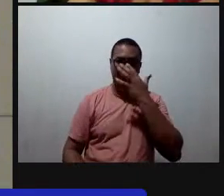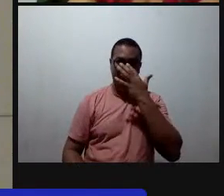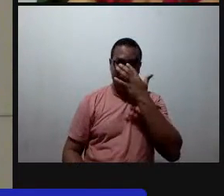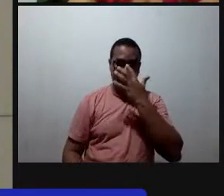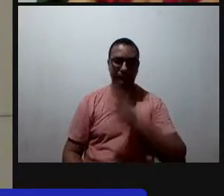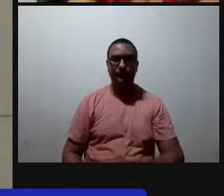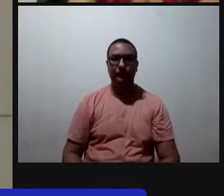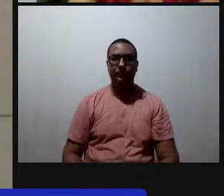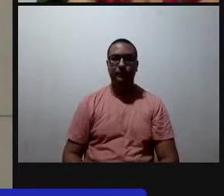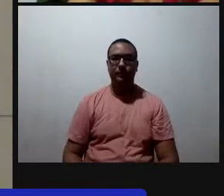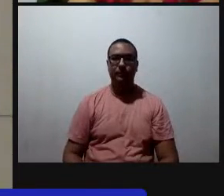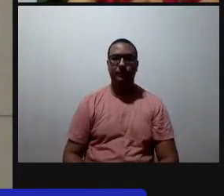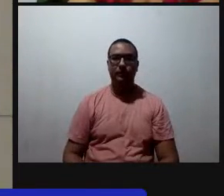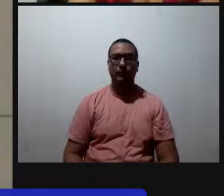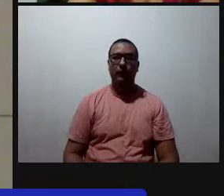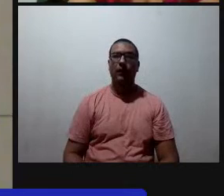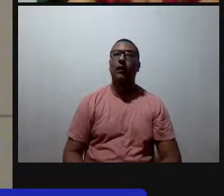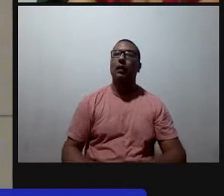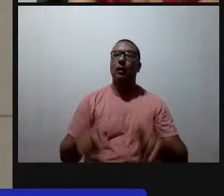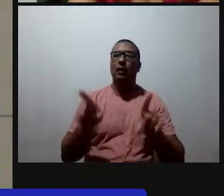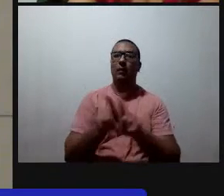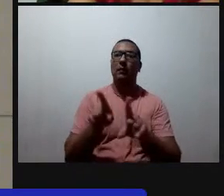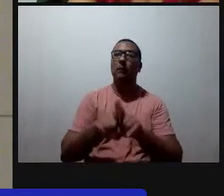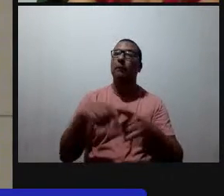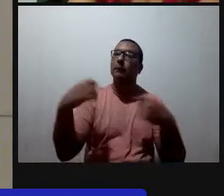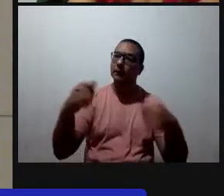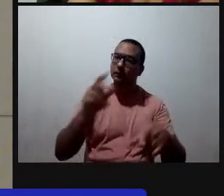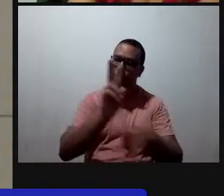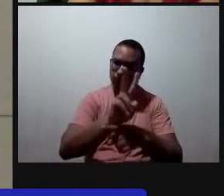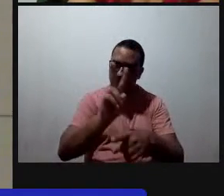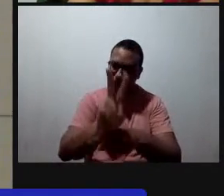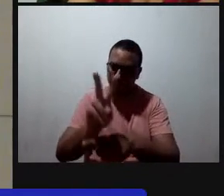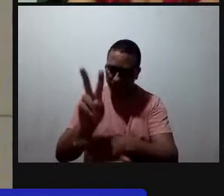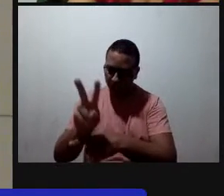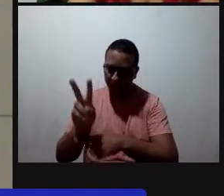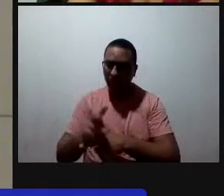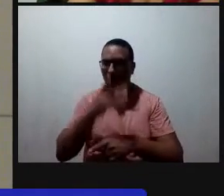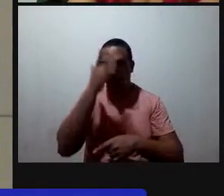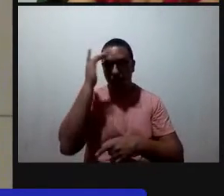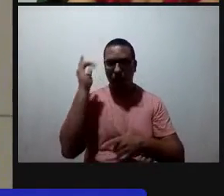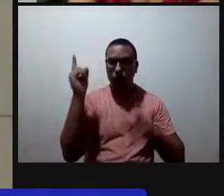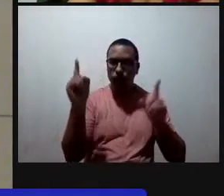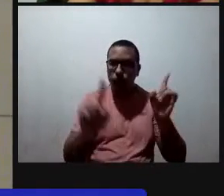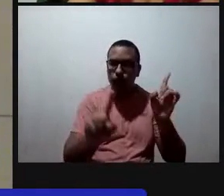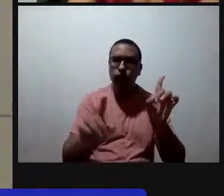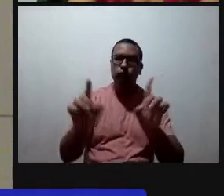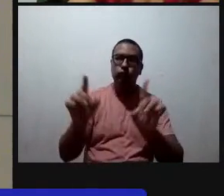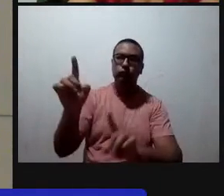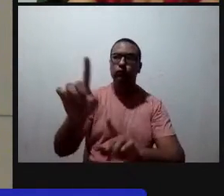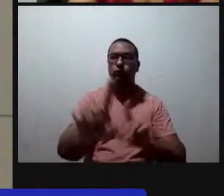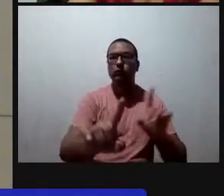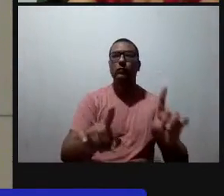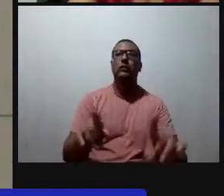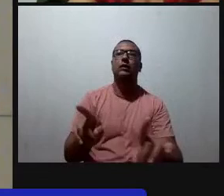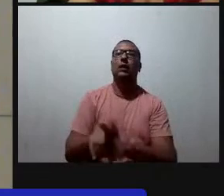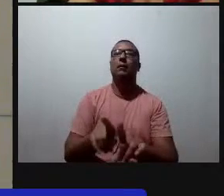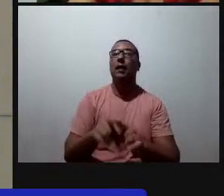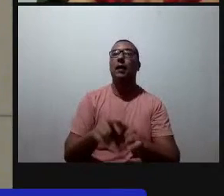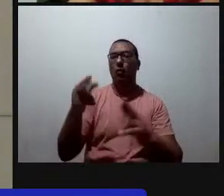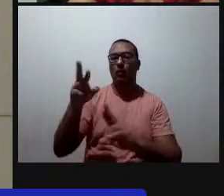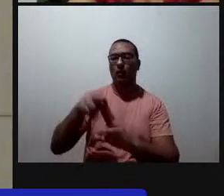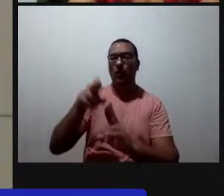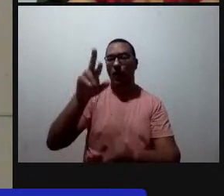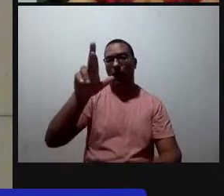no Ostrom, deve ser bem preservado para as pessoas, evidentemente. Como fez referência o professor